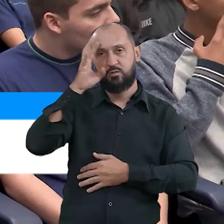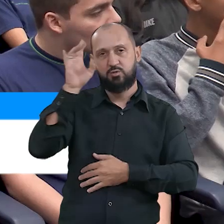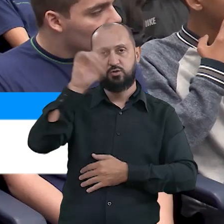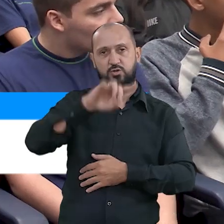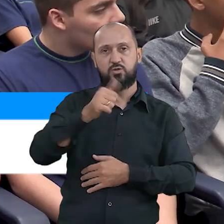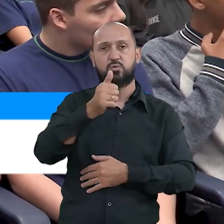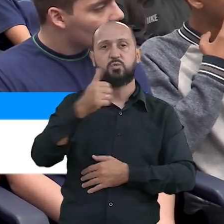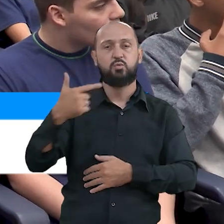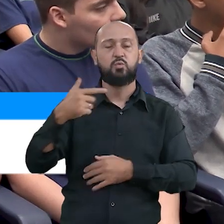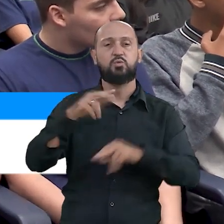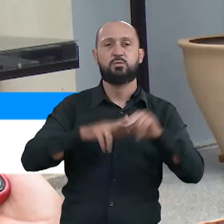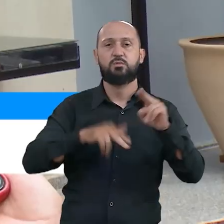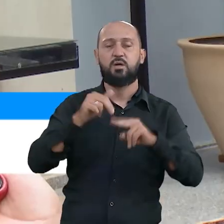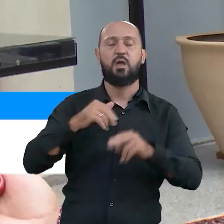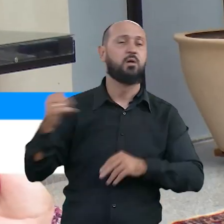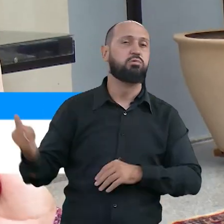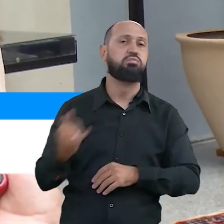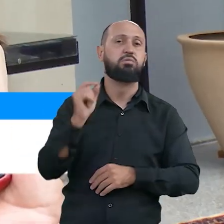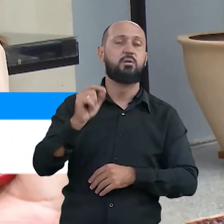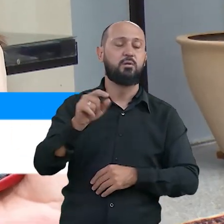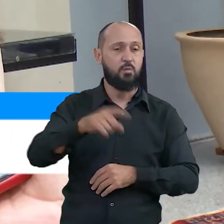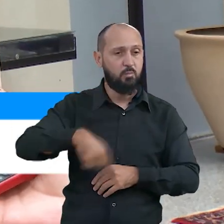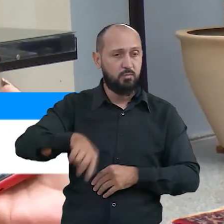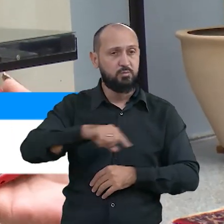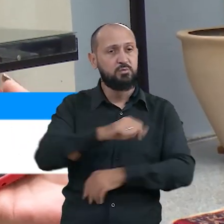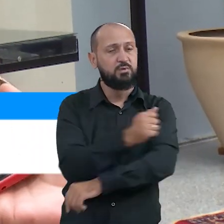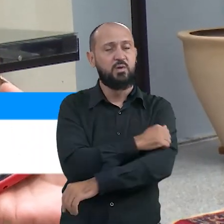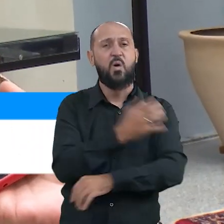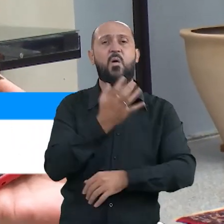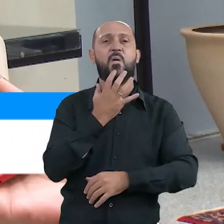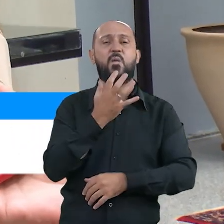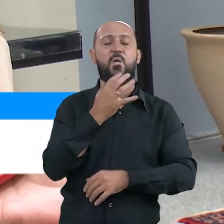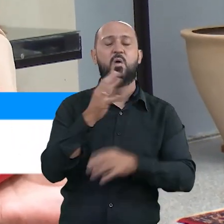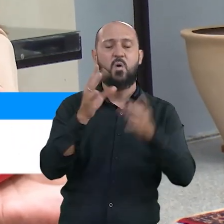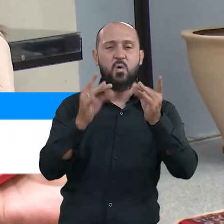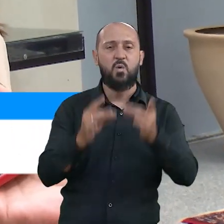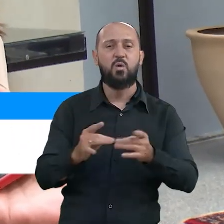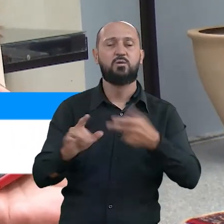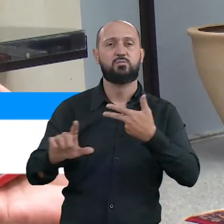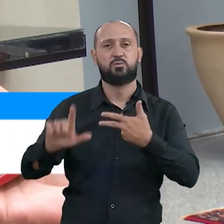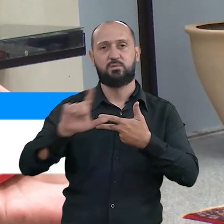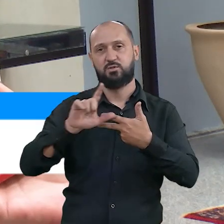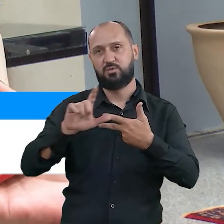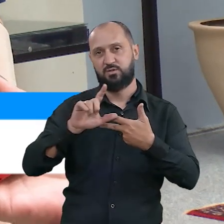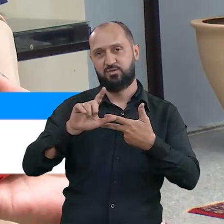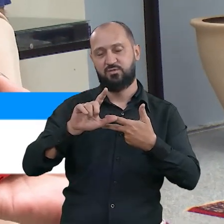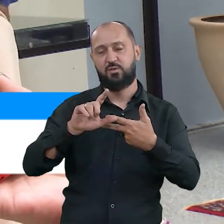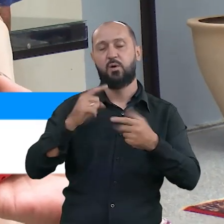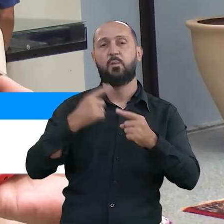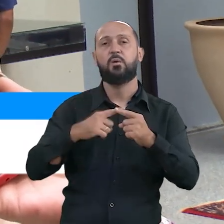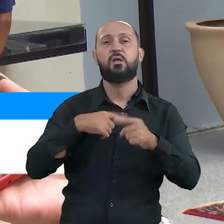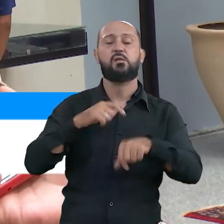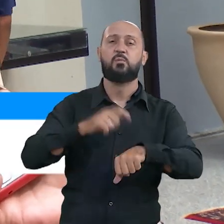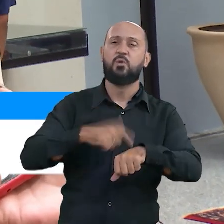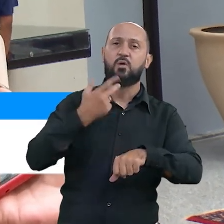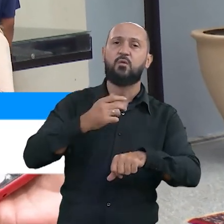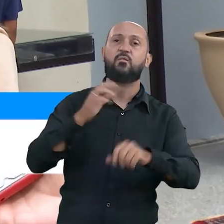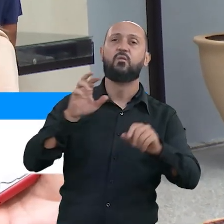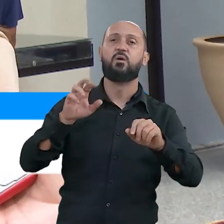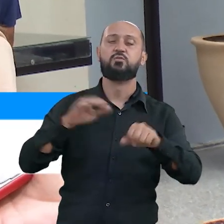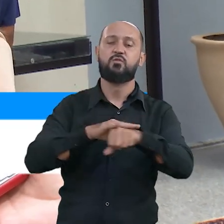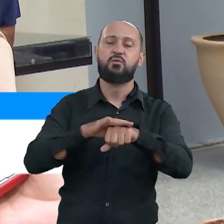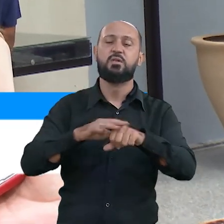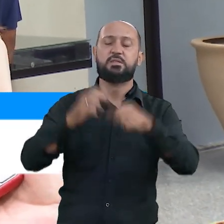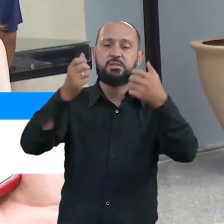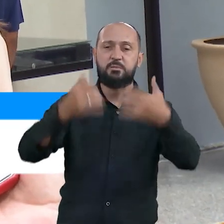desta quarta-feira, 12 de junho. É de fundamental importância que os nossos alunos conheçam um pouco do poder legislativo, porque quando se fala